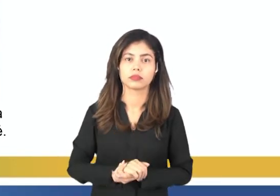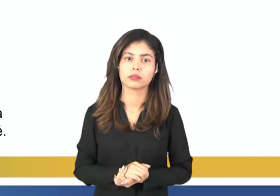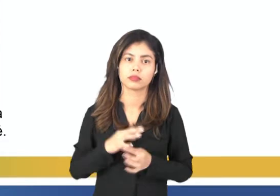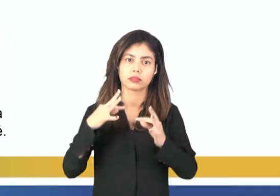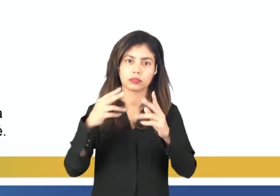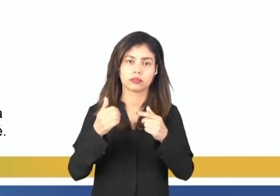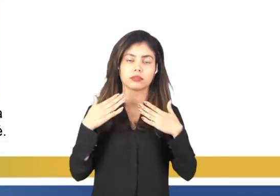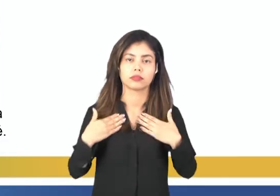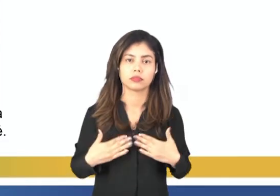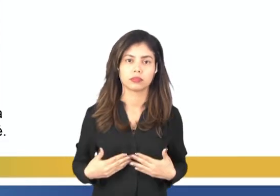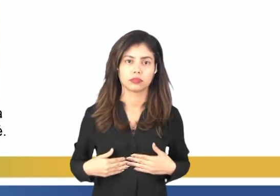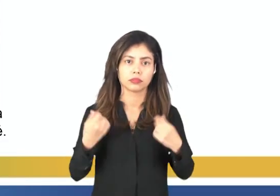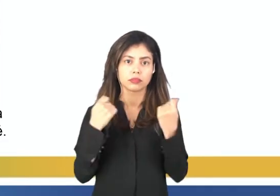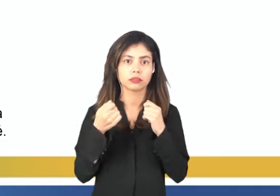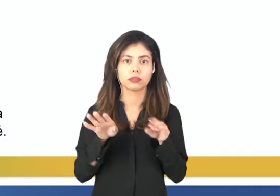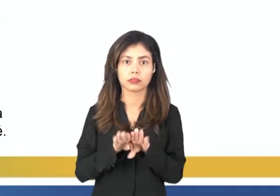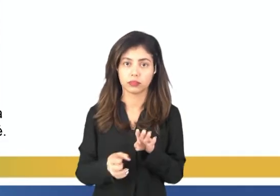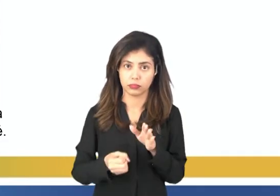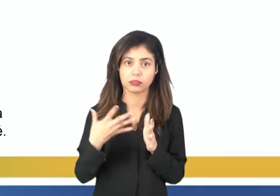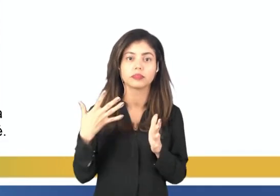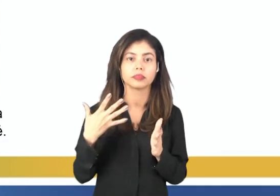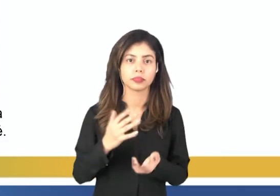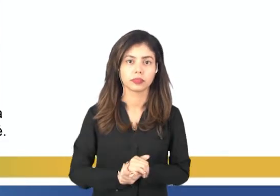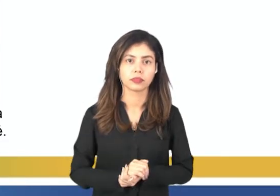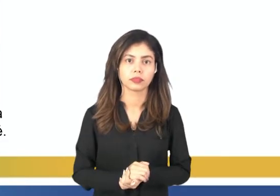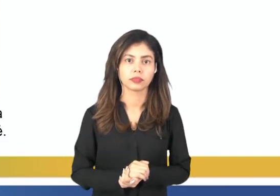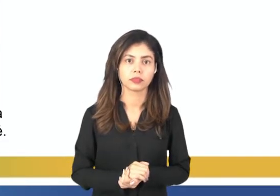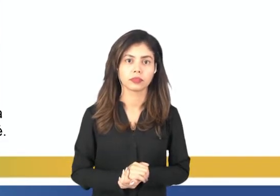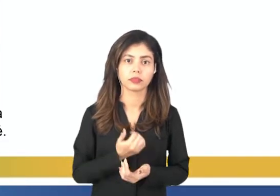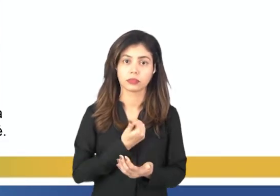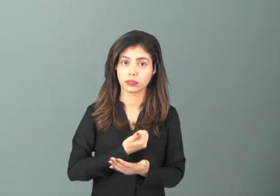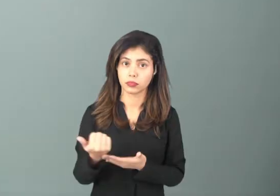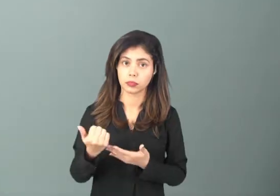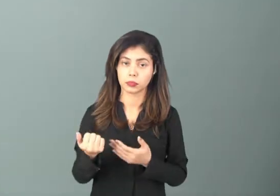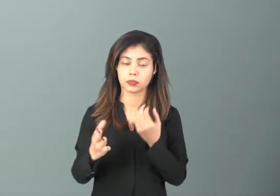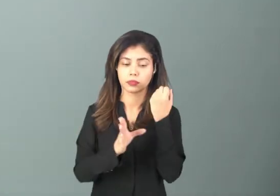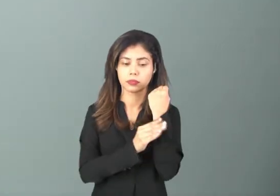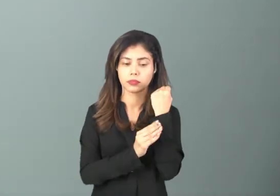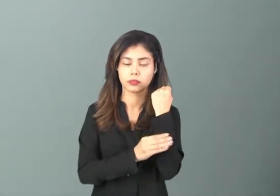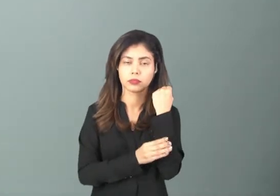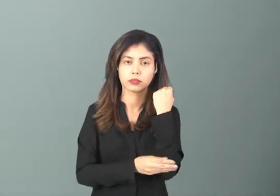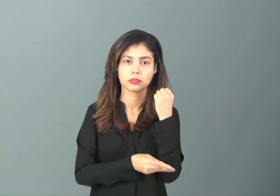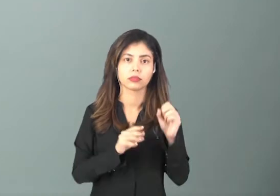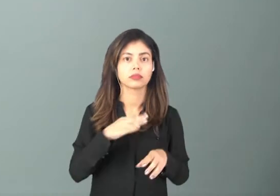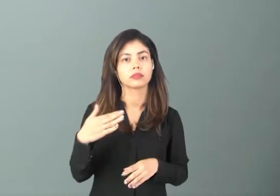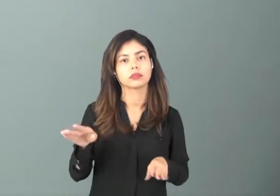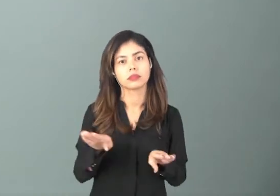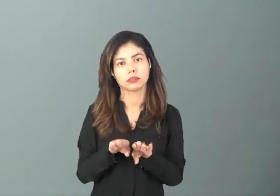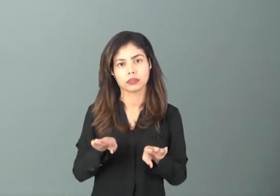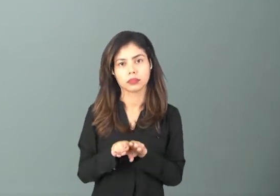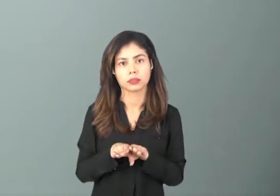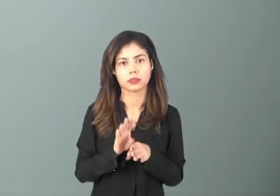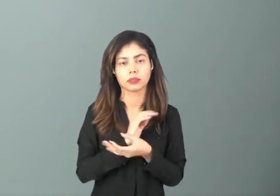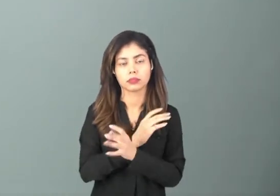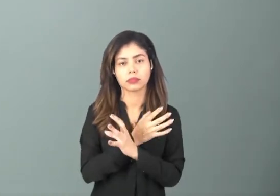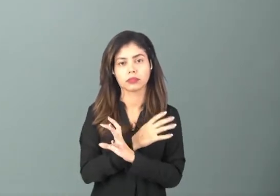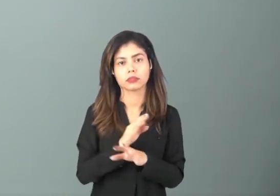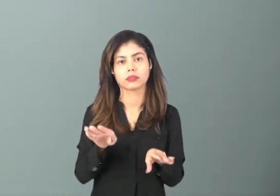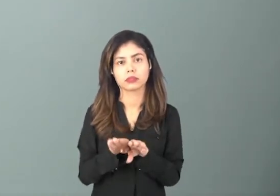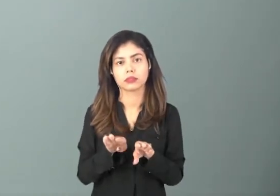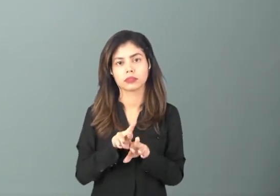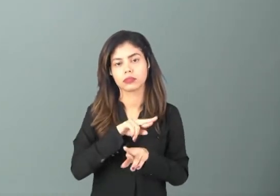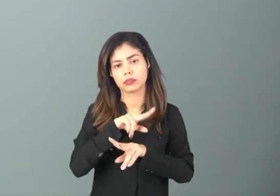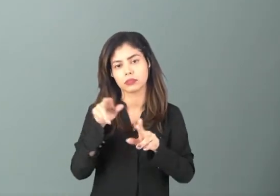todo o nosso corpo vai precisar bastante né tanto da ação dos músculos quando da ação dos Ossos para que a gente possa desempenhar